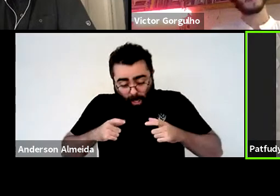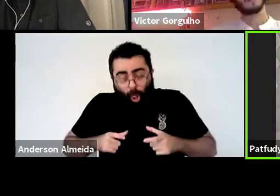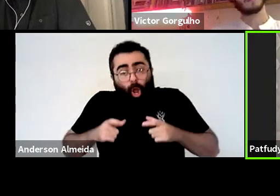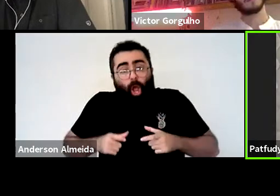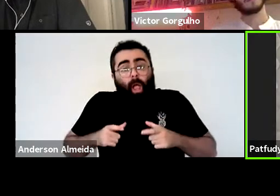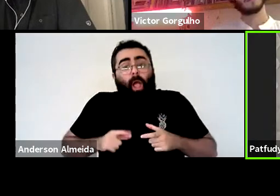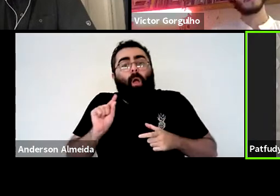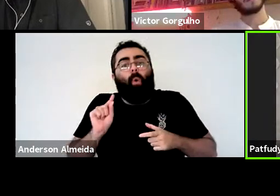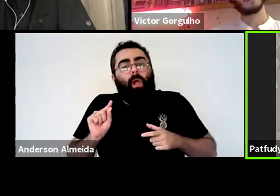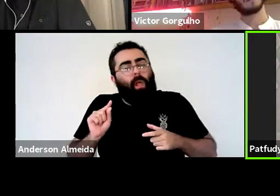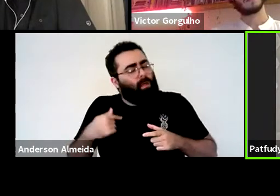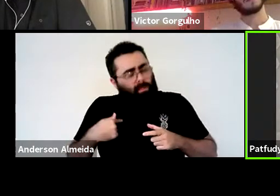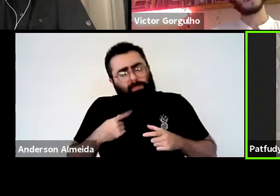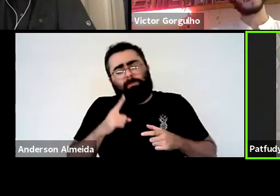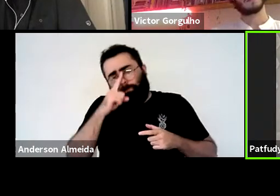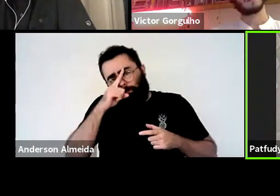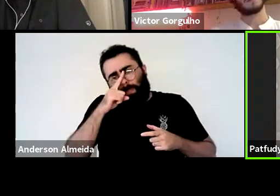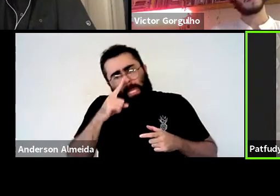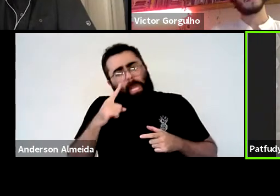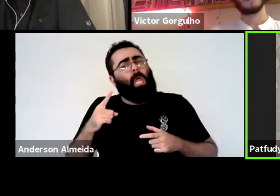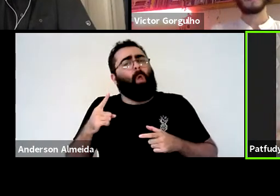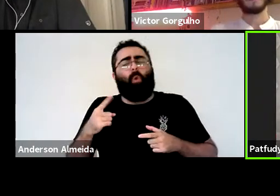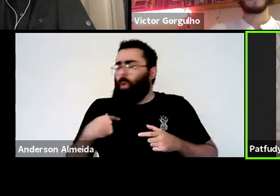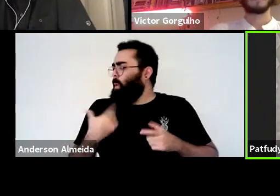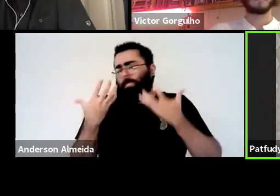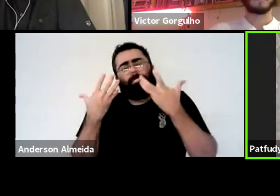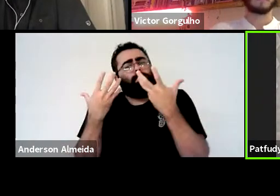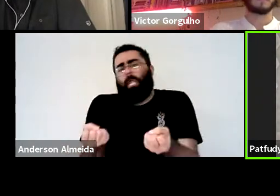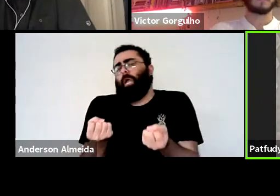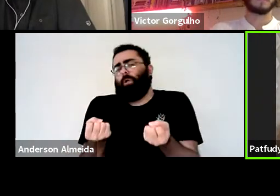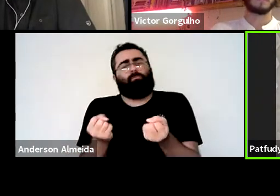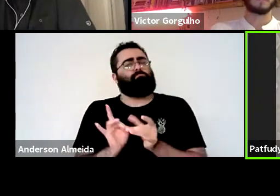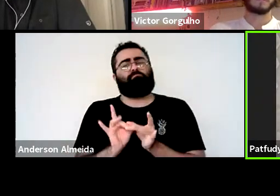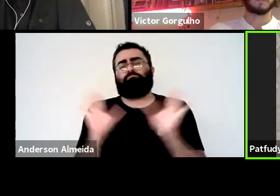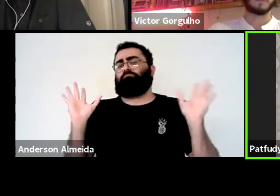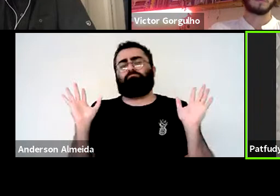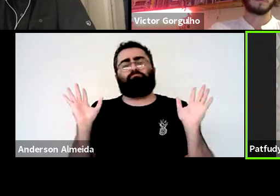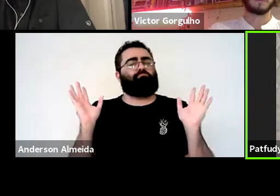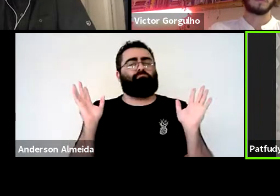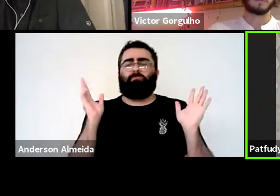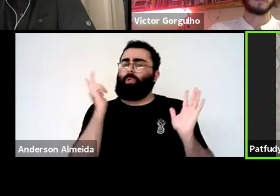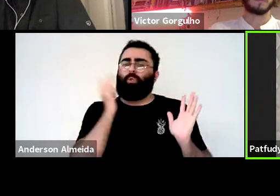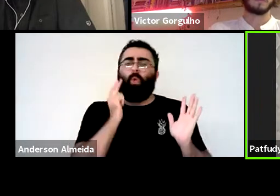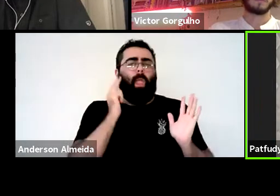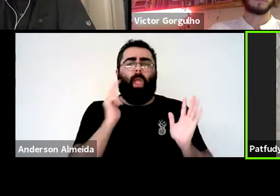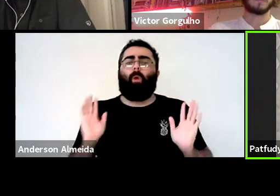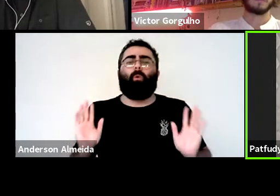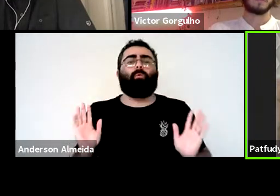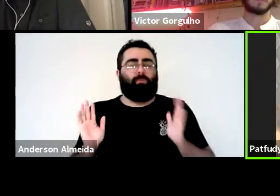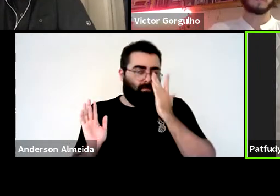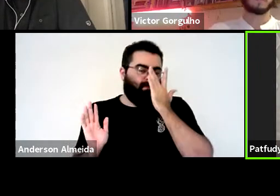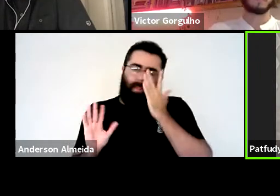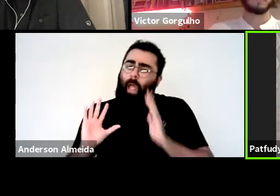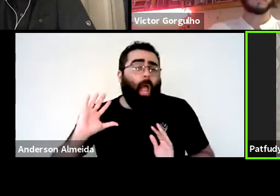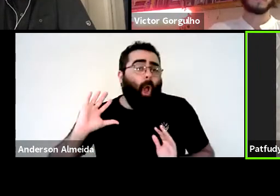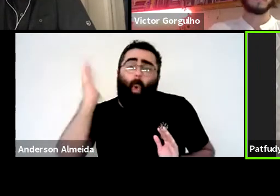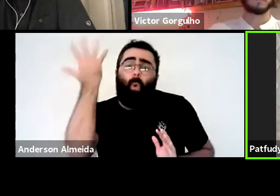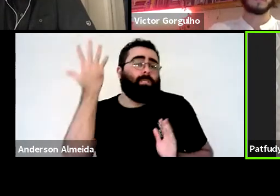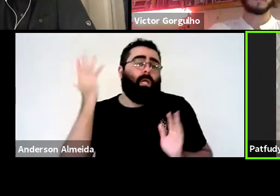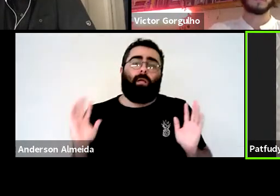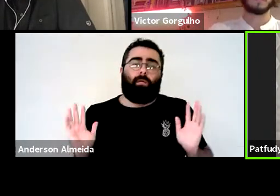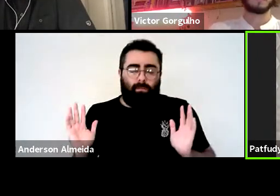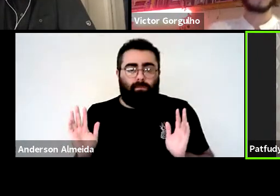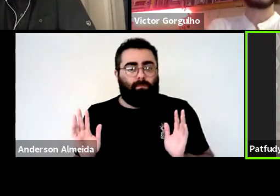com o perigo, assim, de tudo que pode acontecer, assim, ah, eu estou aqui nessa sala, assim como vocês estão vivendo, eu